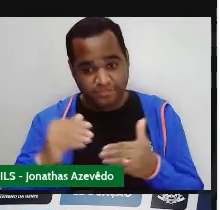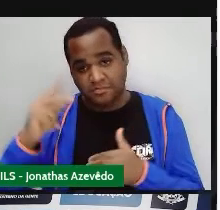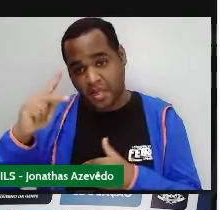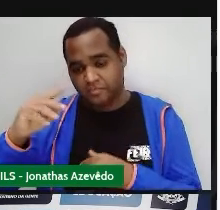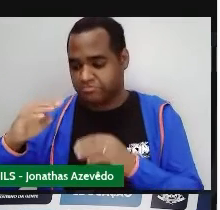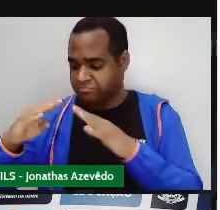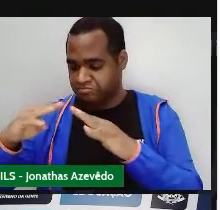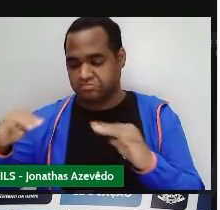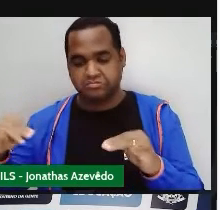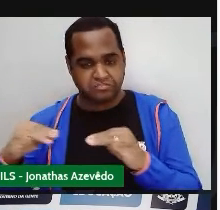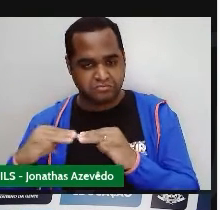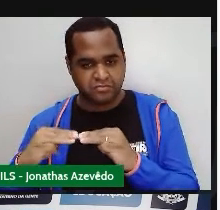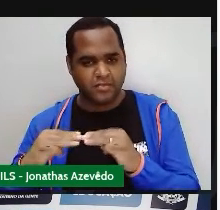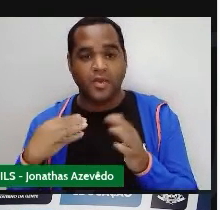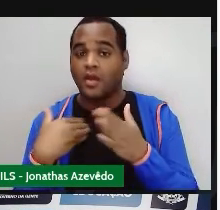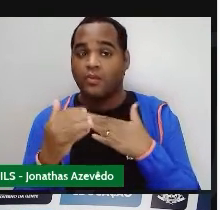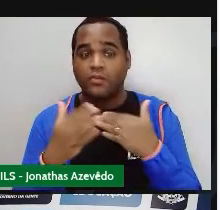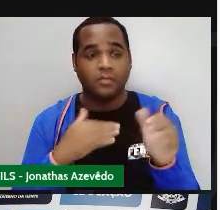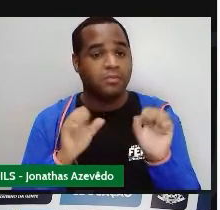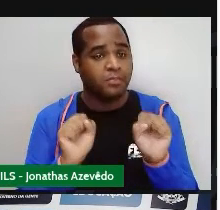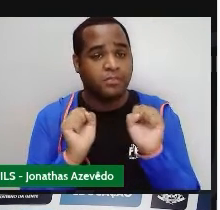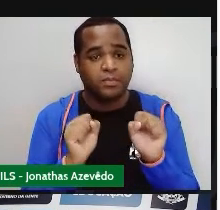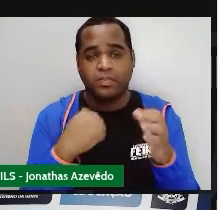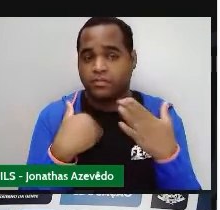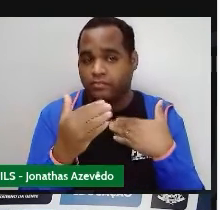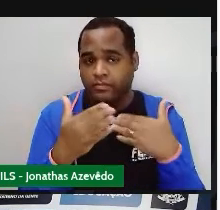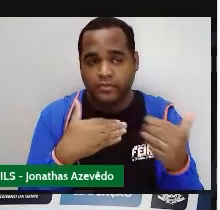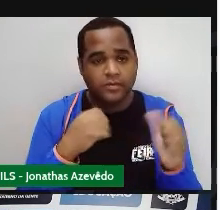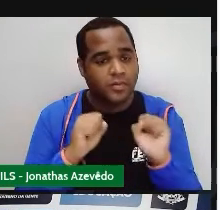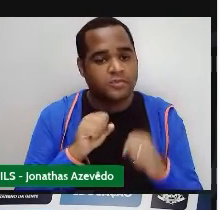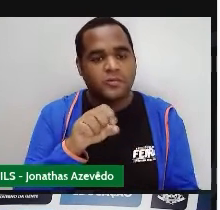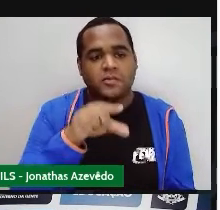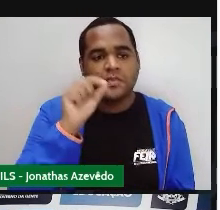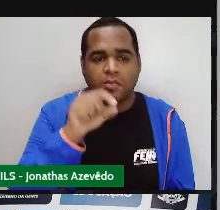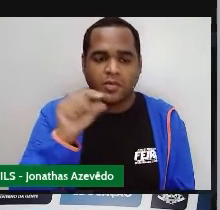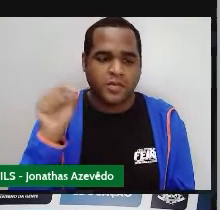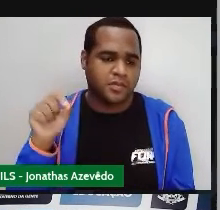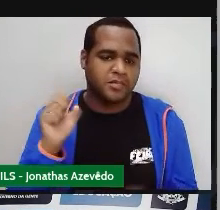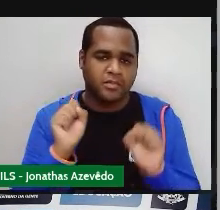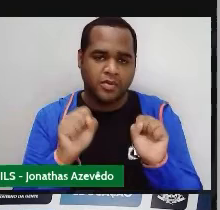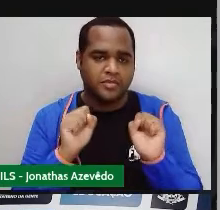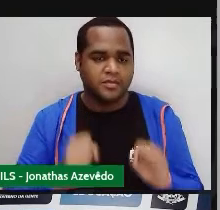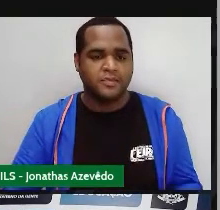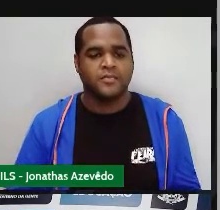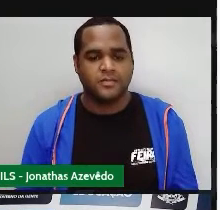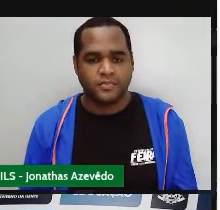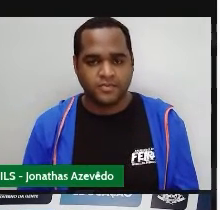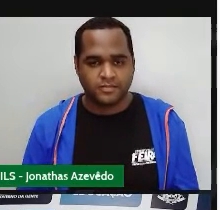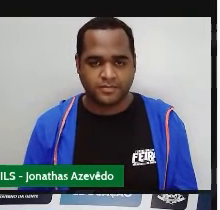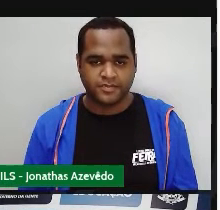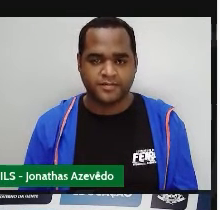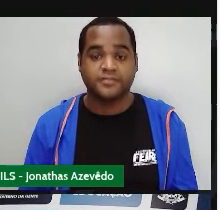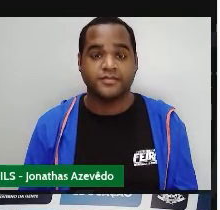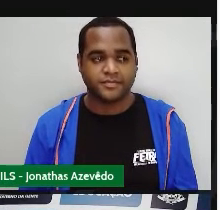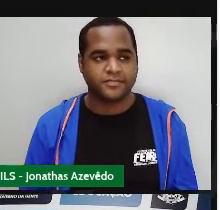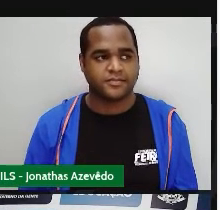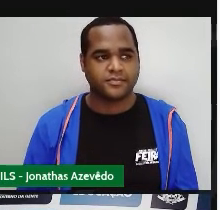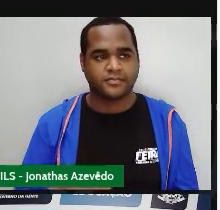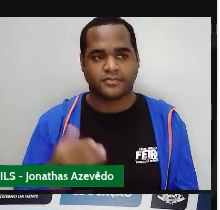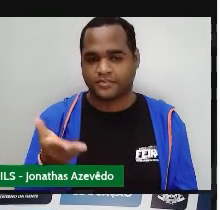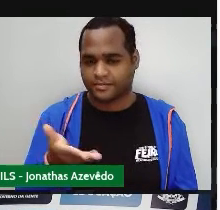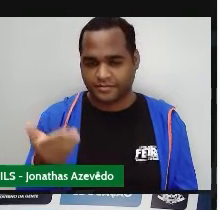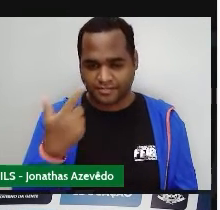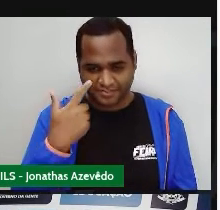ser qualquer uma tá a letra a ser utilizada não importa né então o nosso